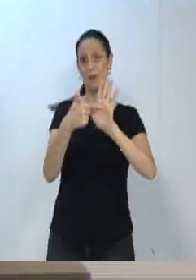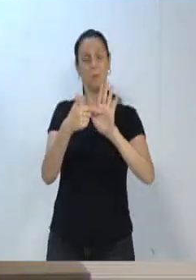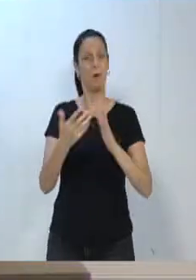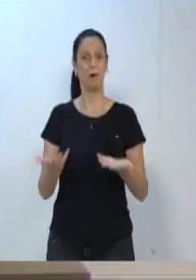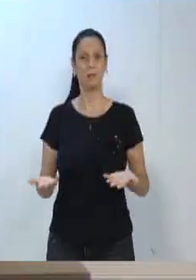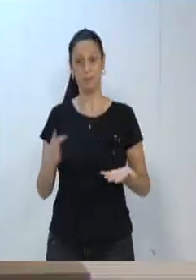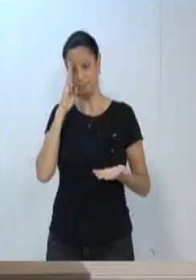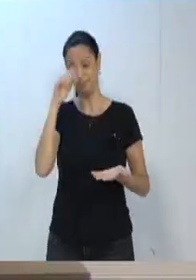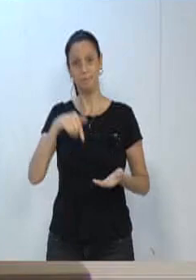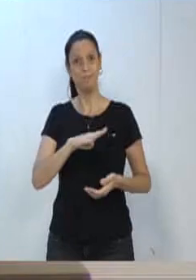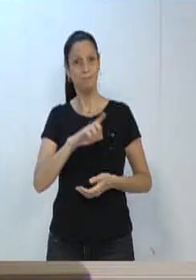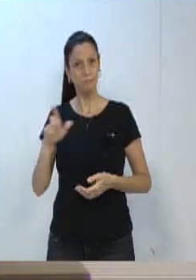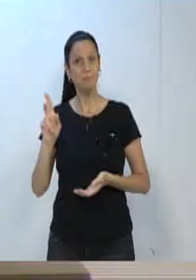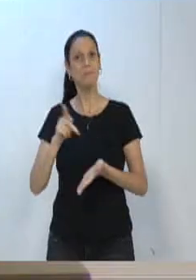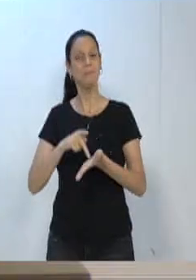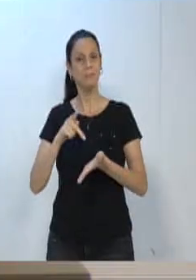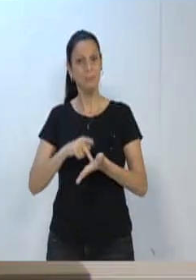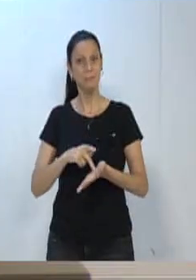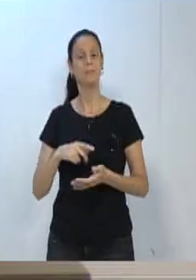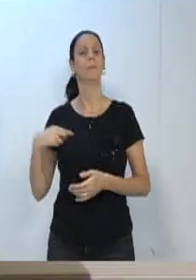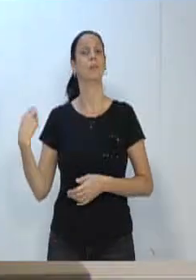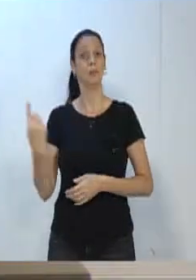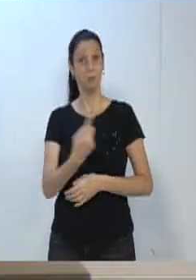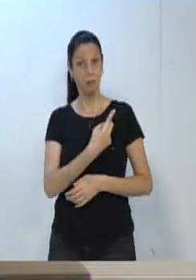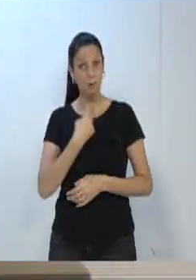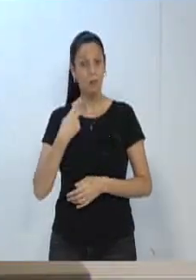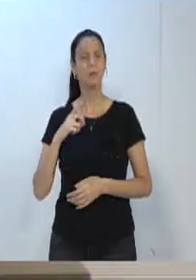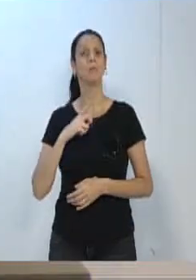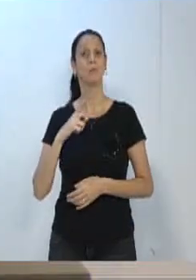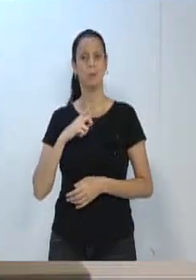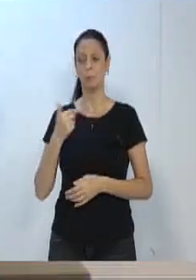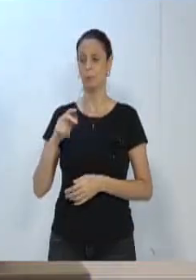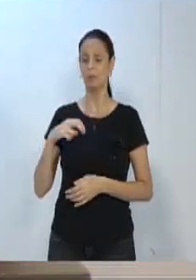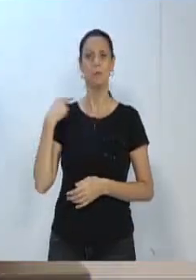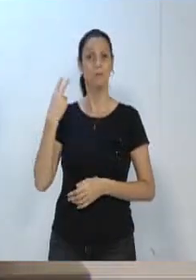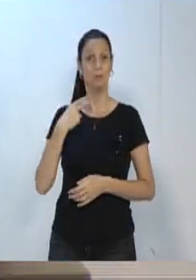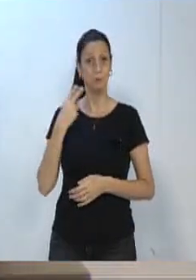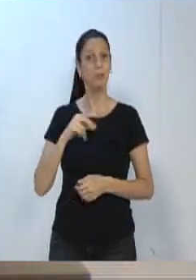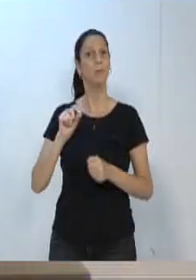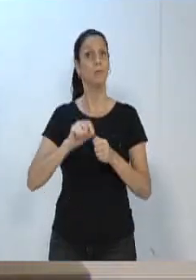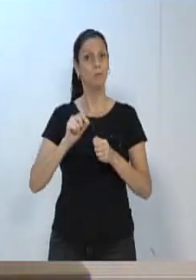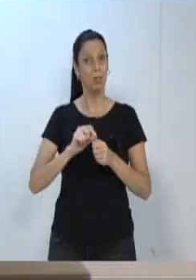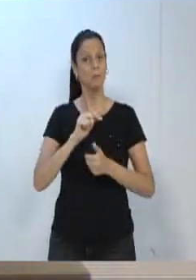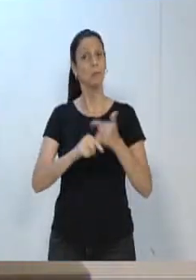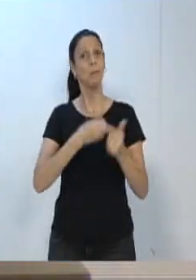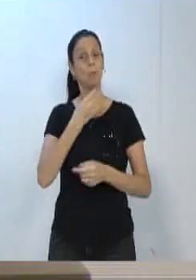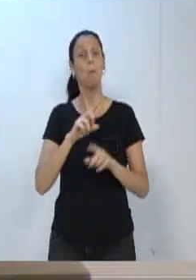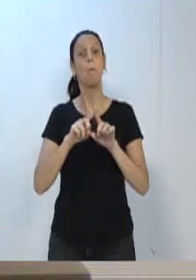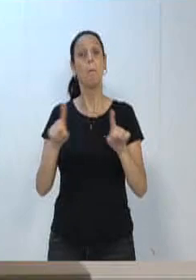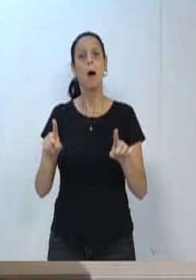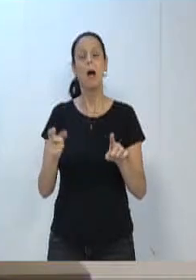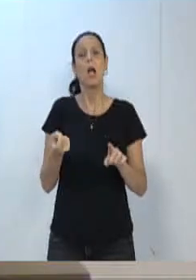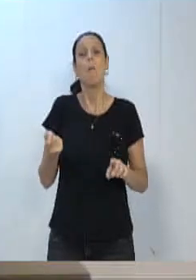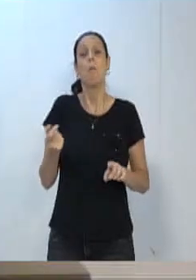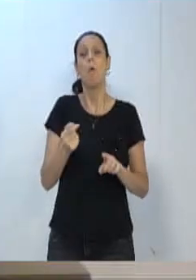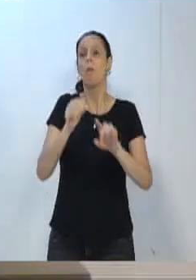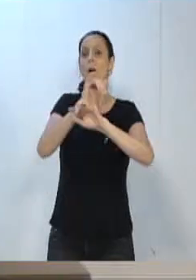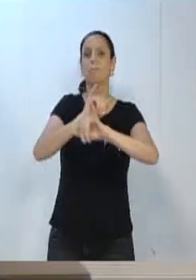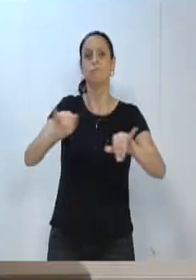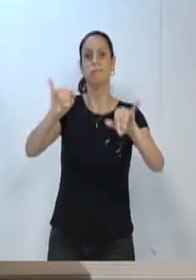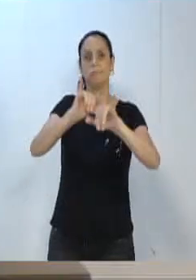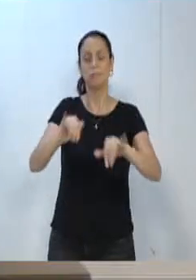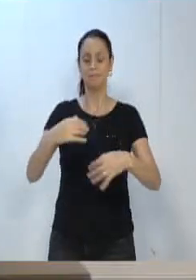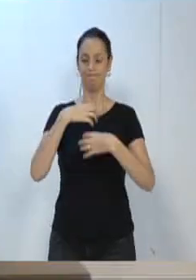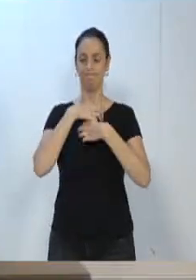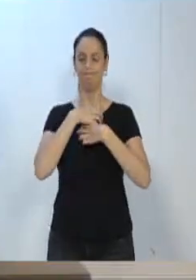Blumenau, é de todos os 15 muito bem feito. Mas muito pouco é falado. E eu, particularmente, sinto